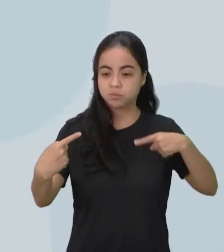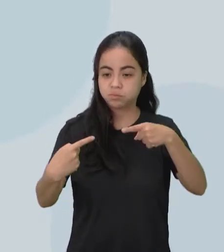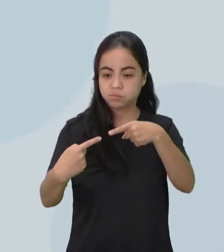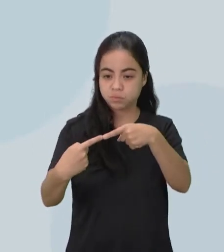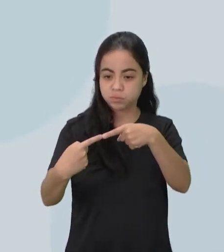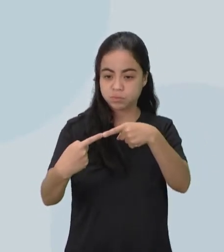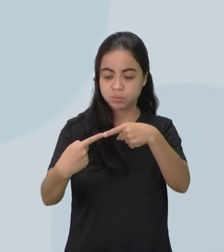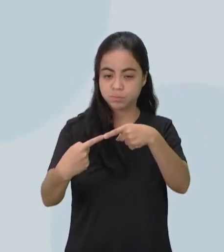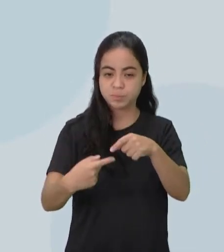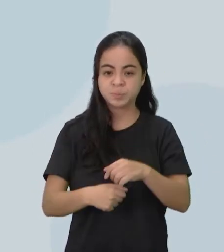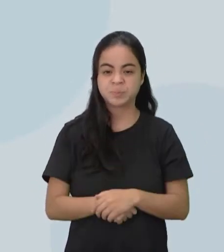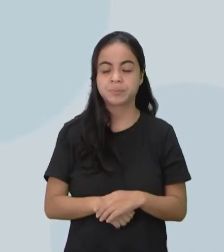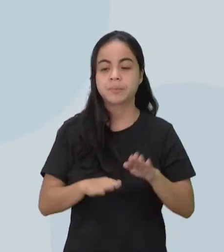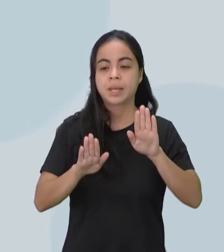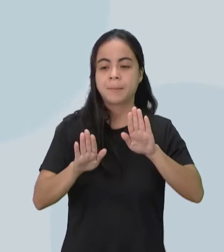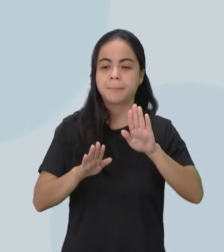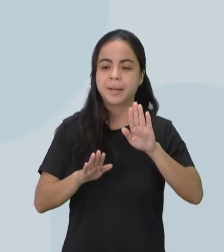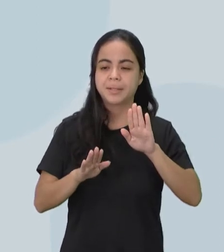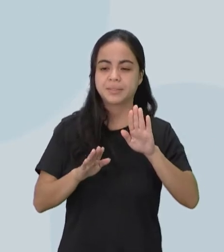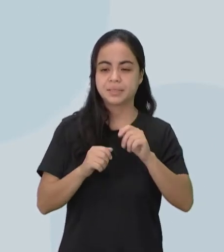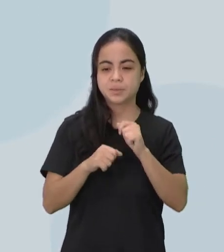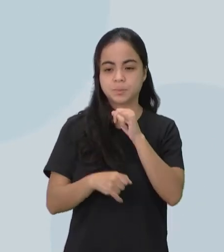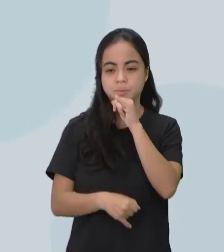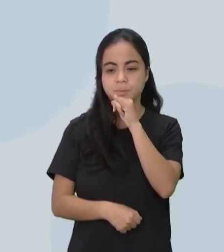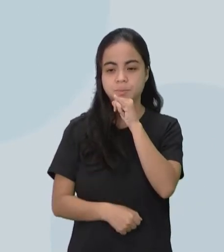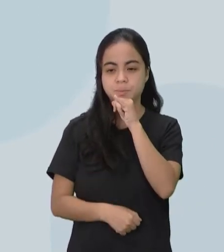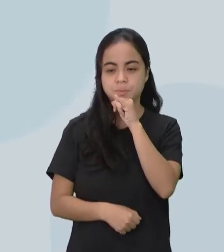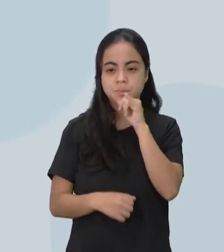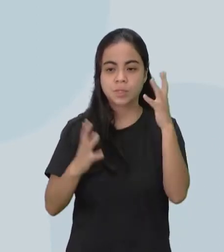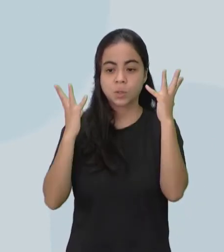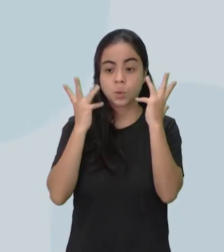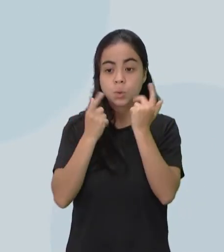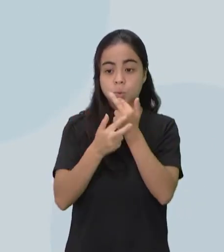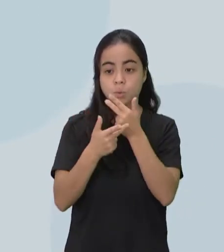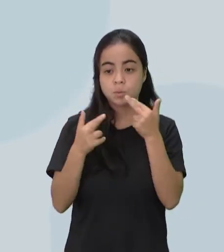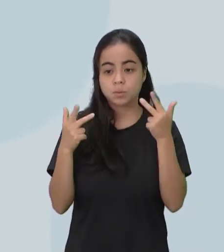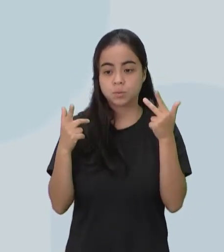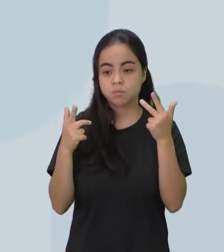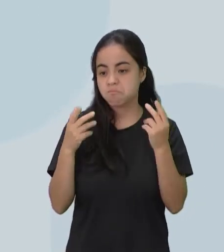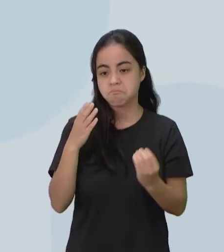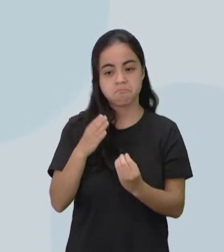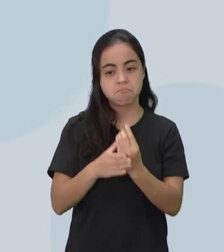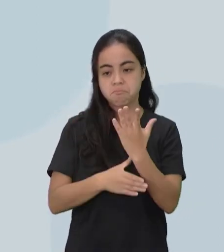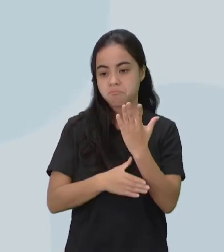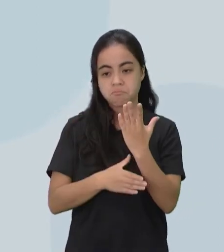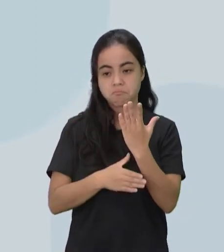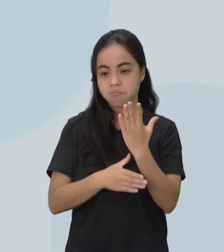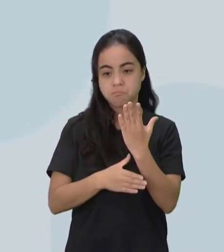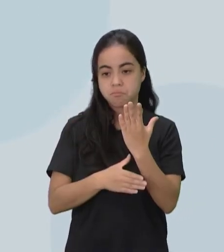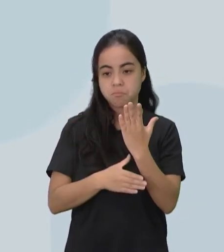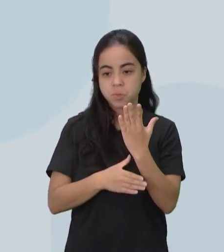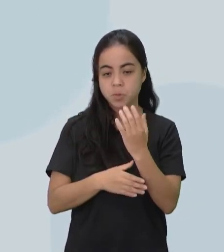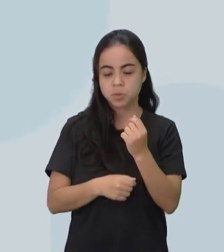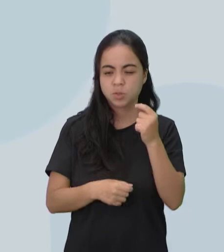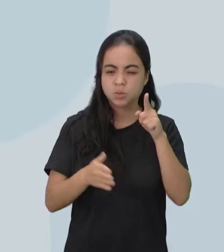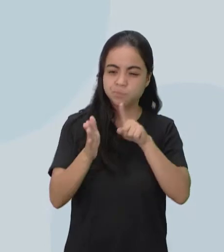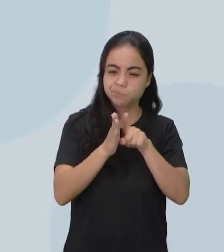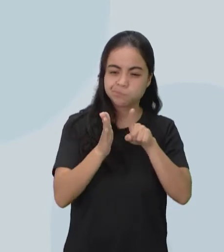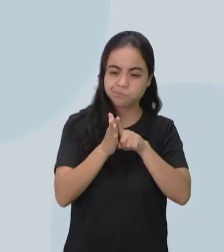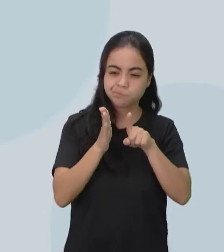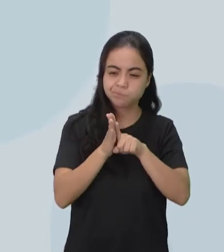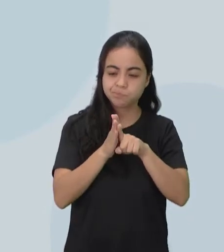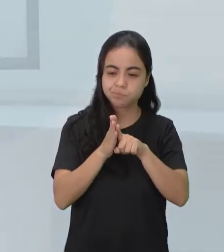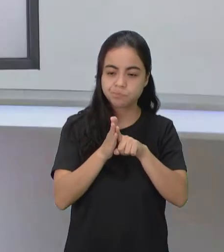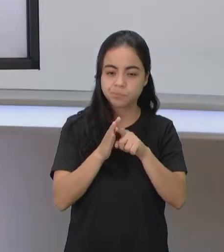finalidade, né? Mas quando a gente fala, por exemplo, sobre um animal, ele não produz esses tipos de questionamentos. Ele,